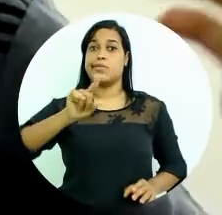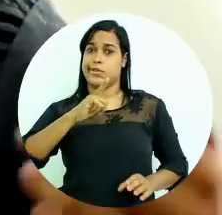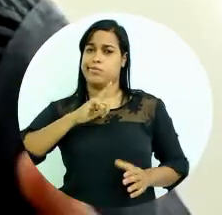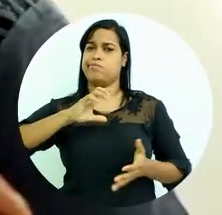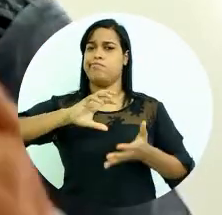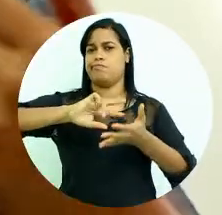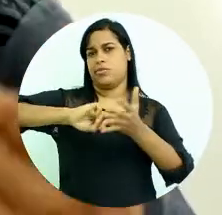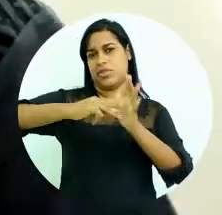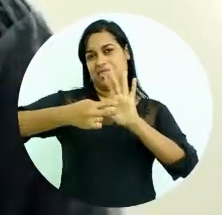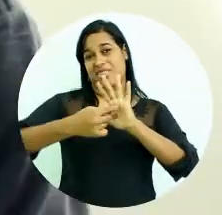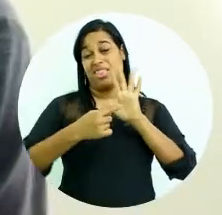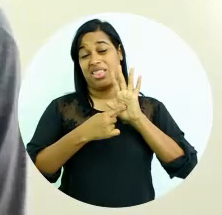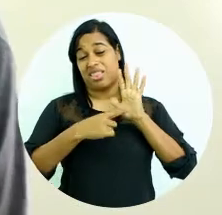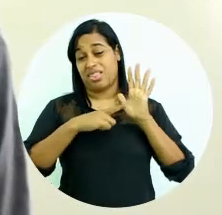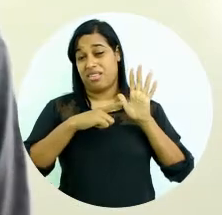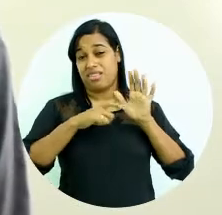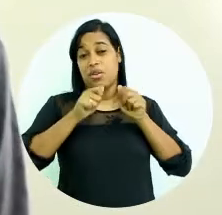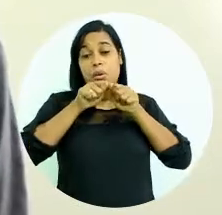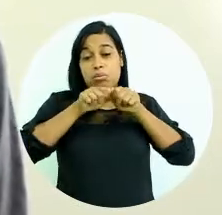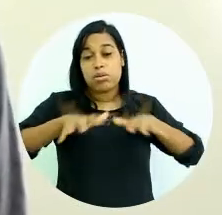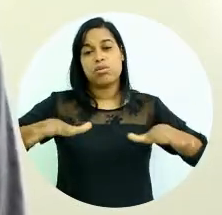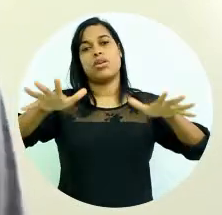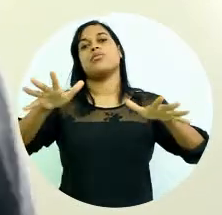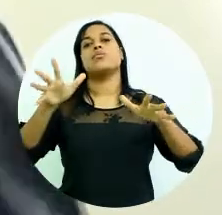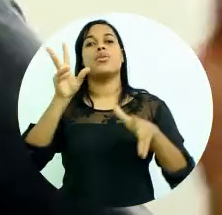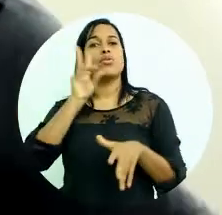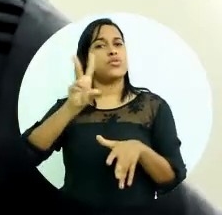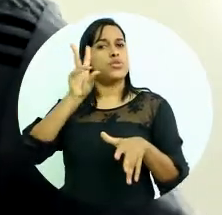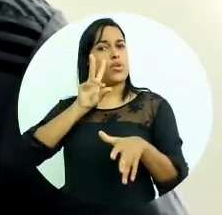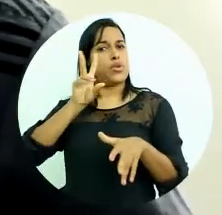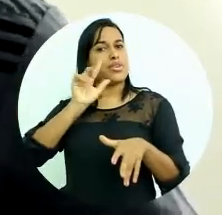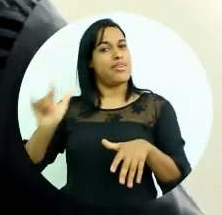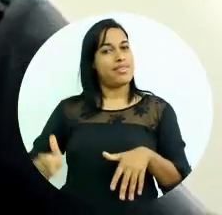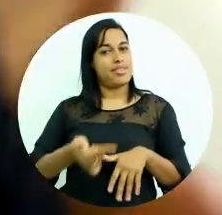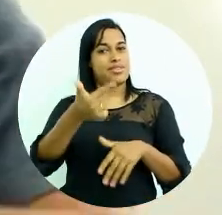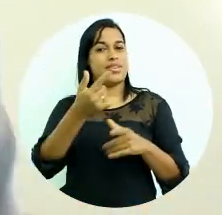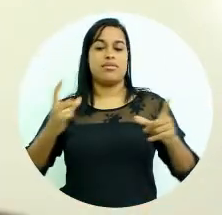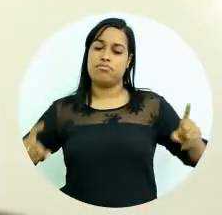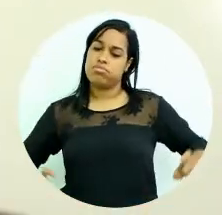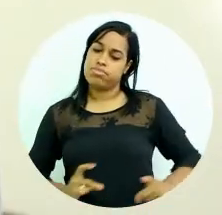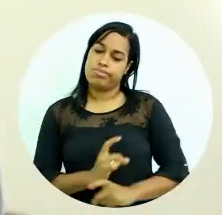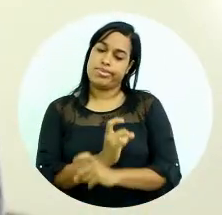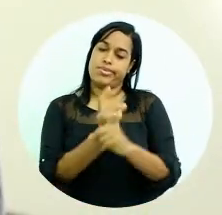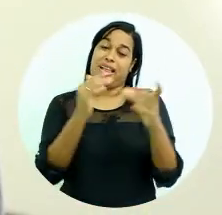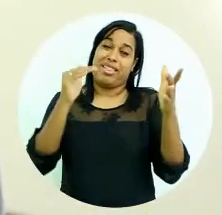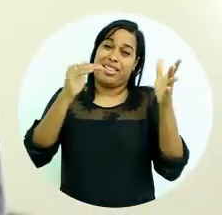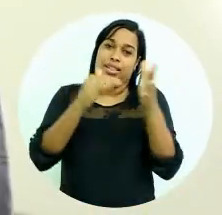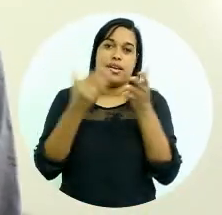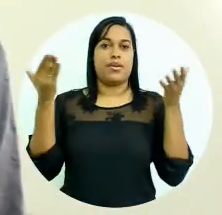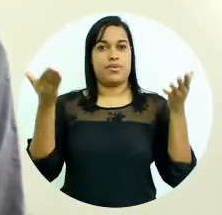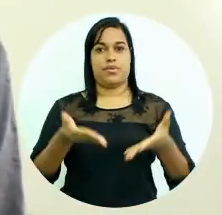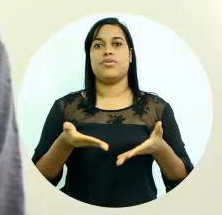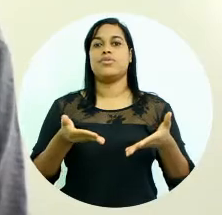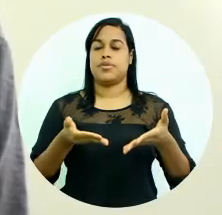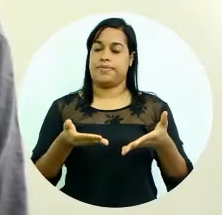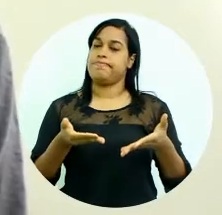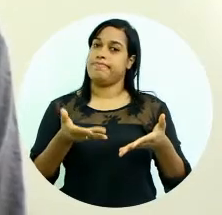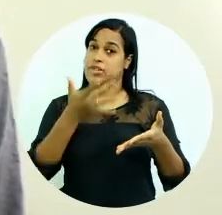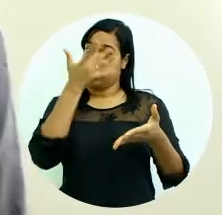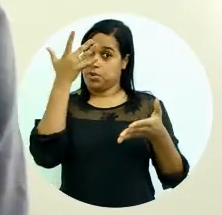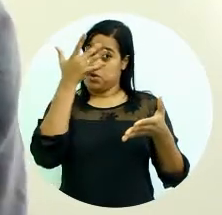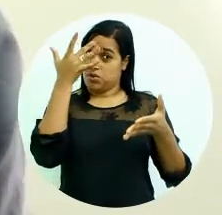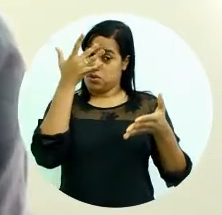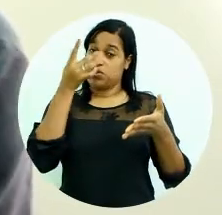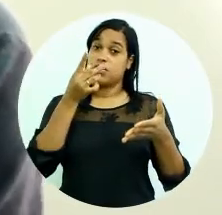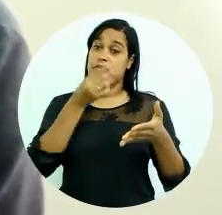toda uma repercussão histórica que vem da Segunda Guerra aos nossos dias. Então, o povo